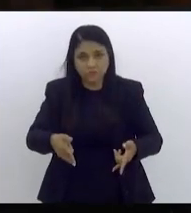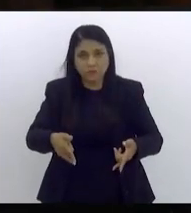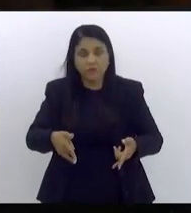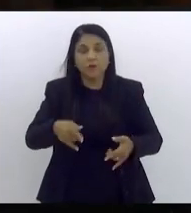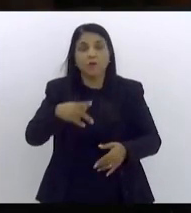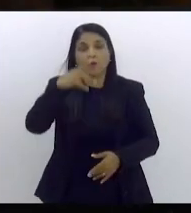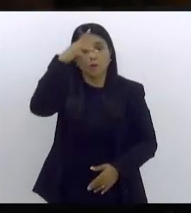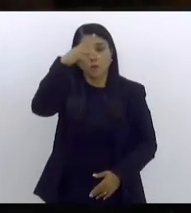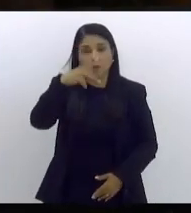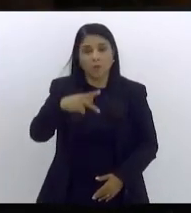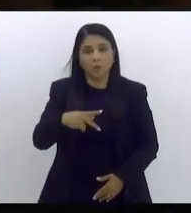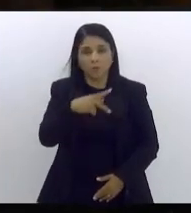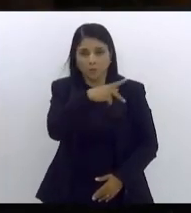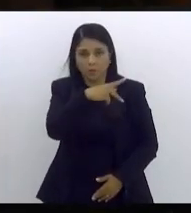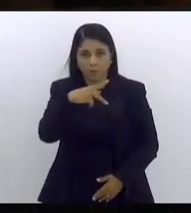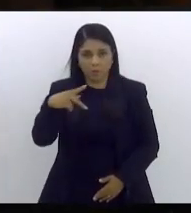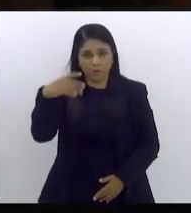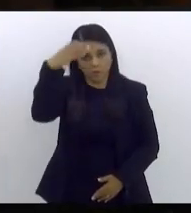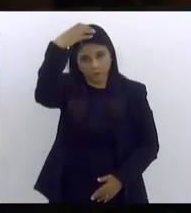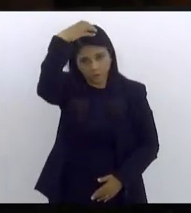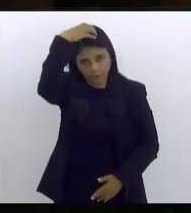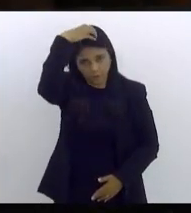padre fazer